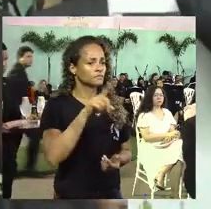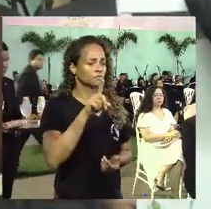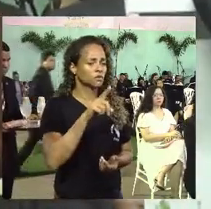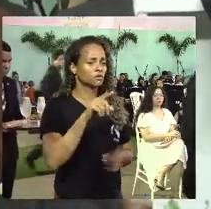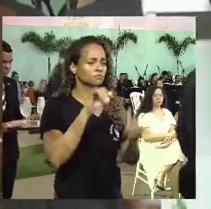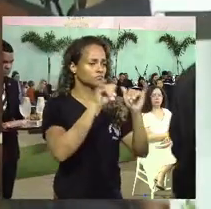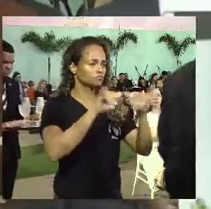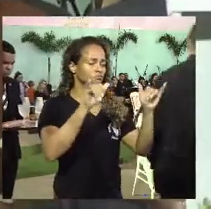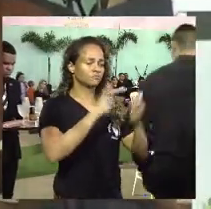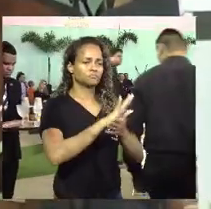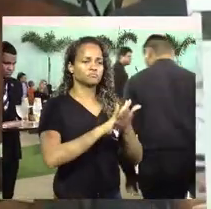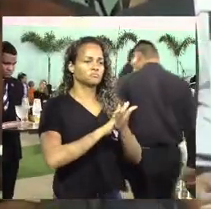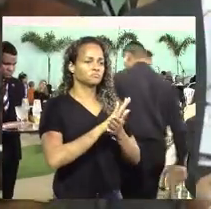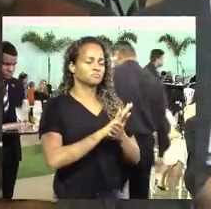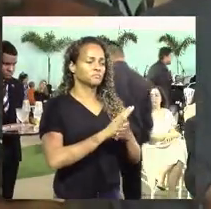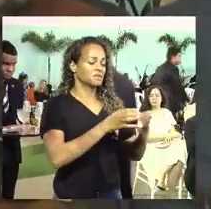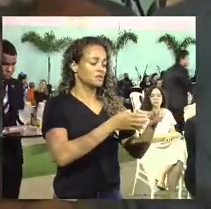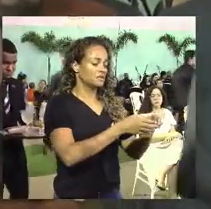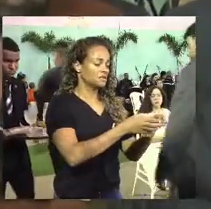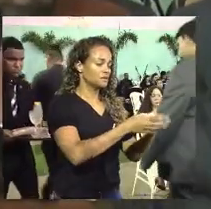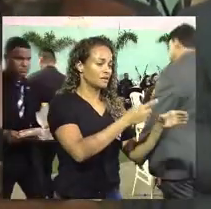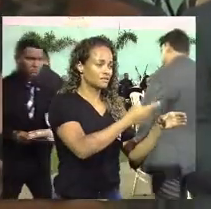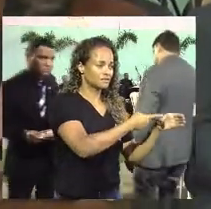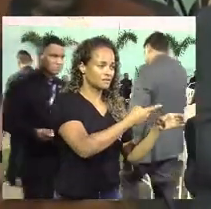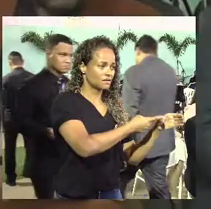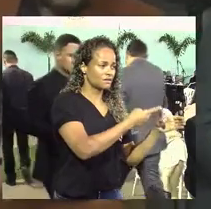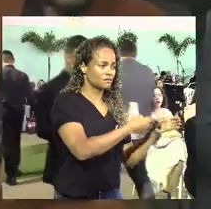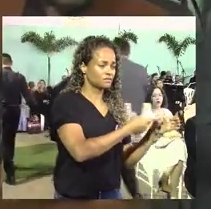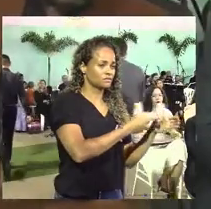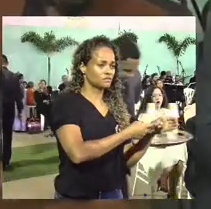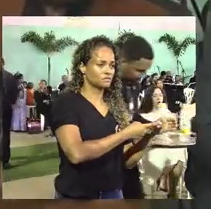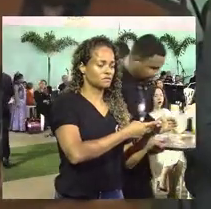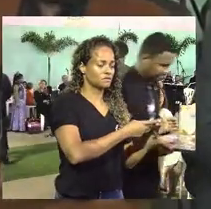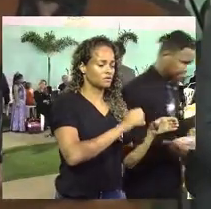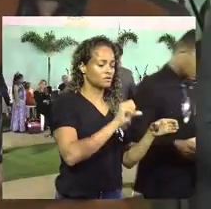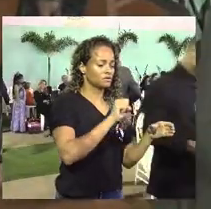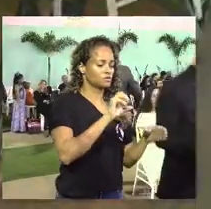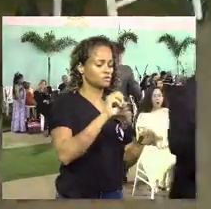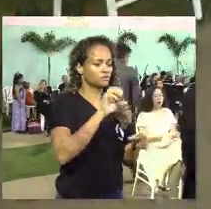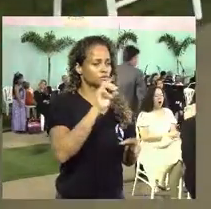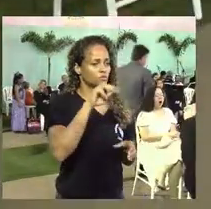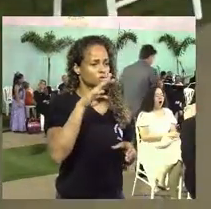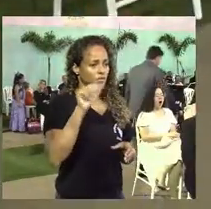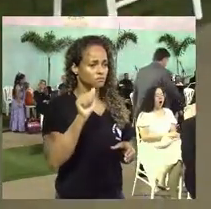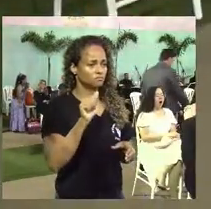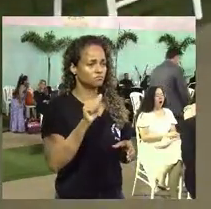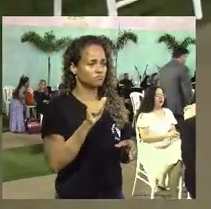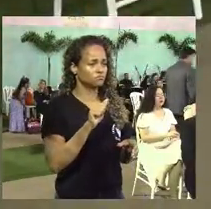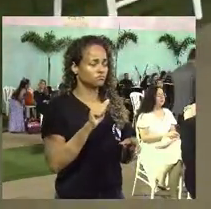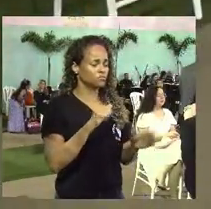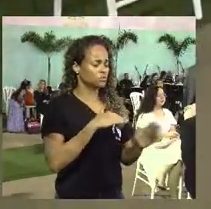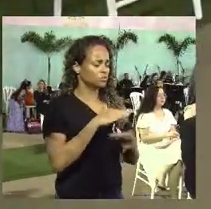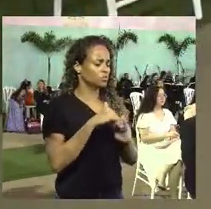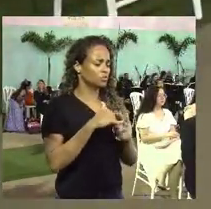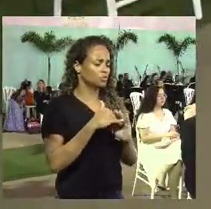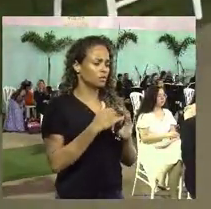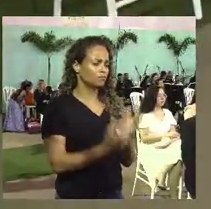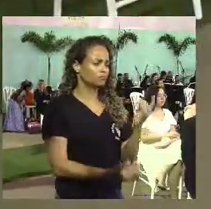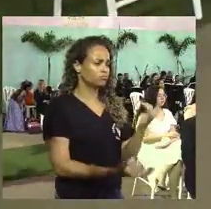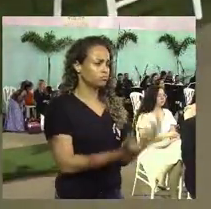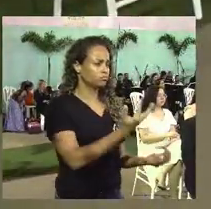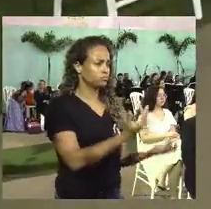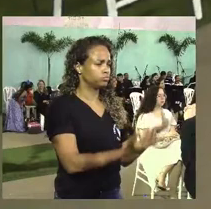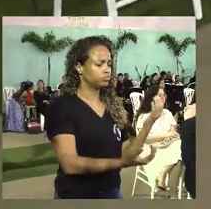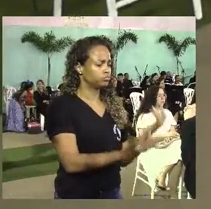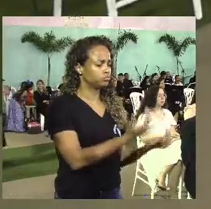e Sodoma e Gomorra por falta de uma mensagem de arrependimento toda pegou fogo só